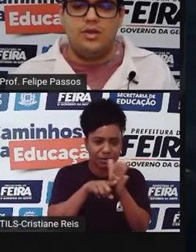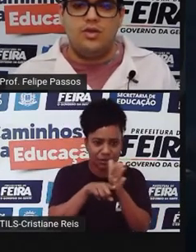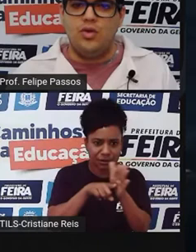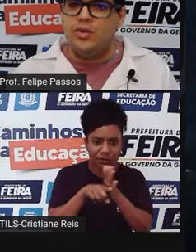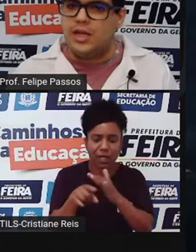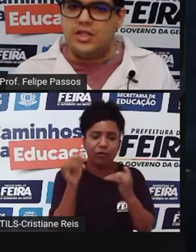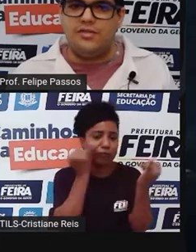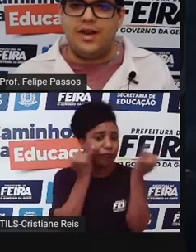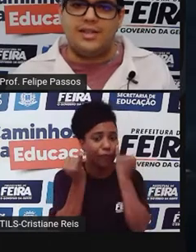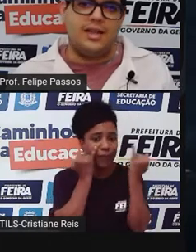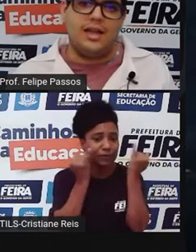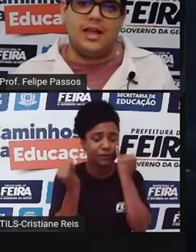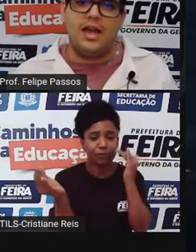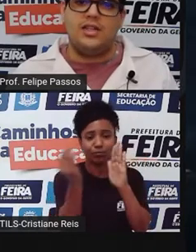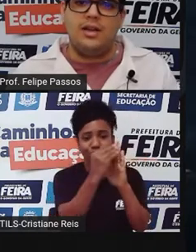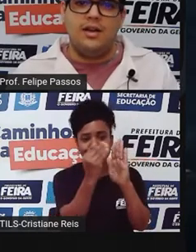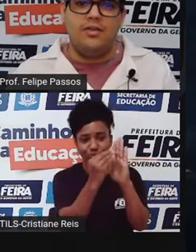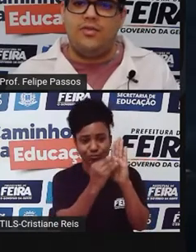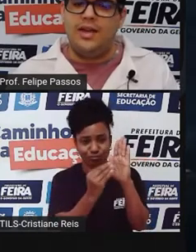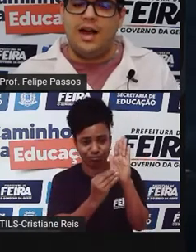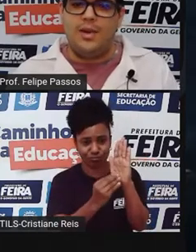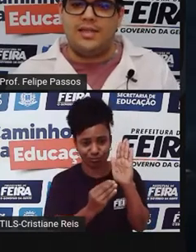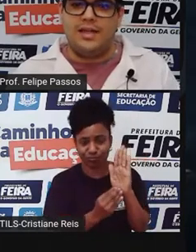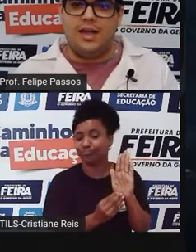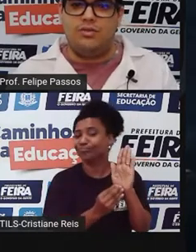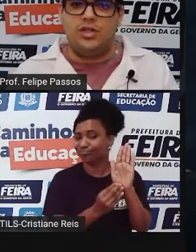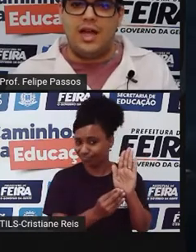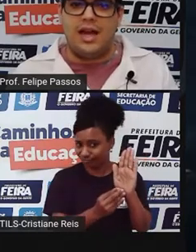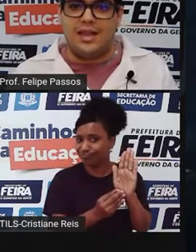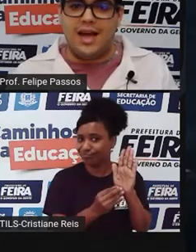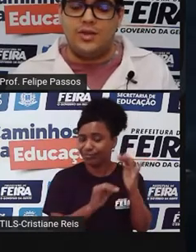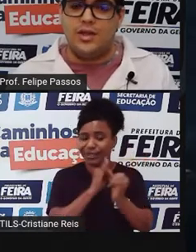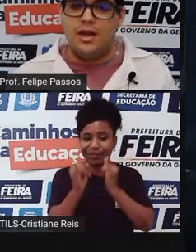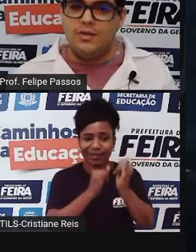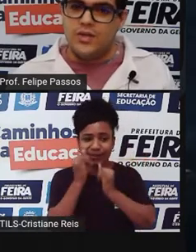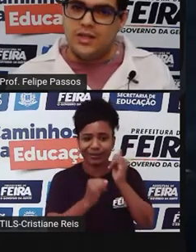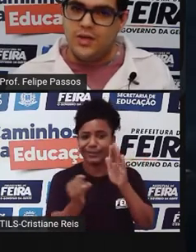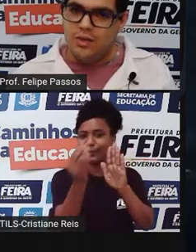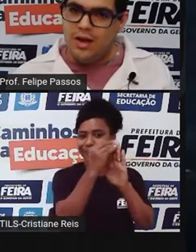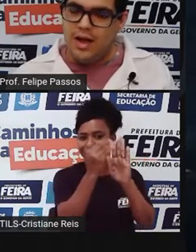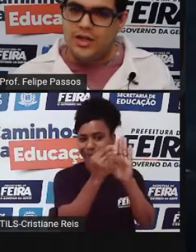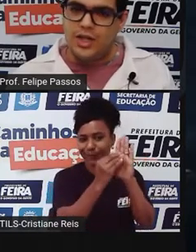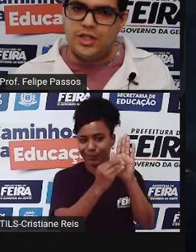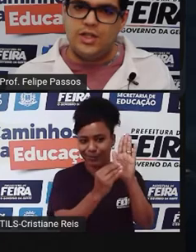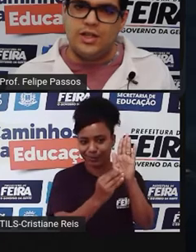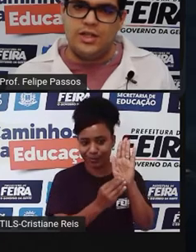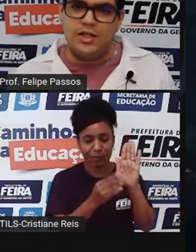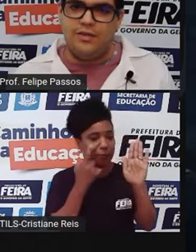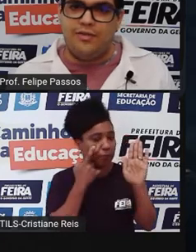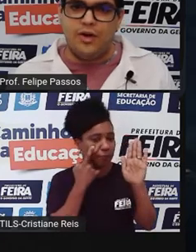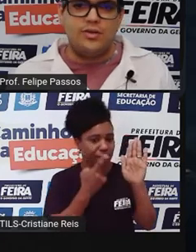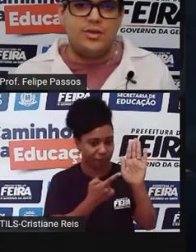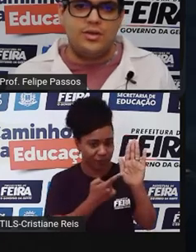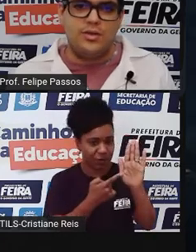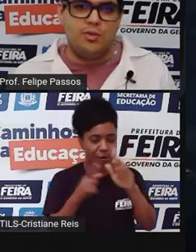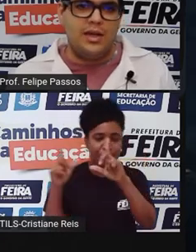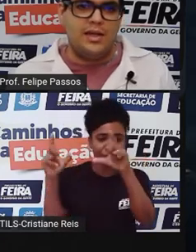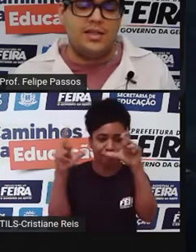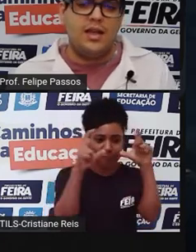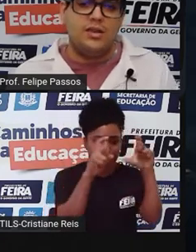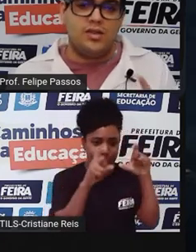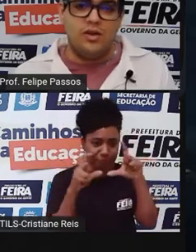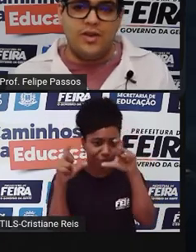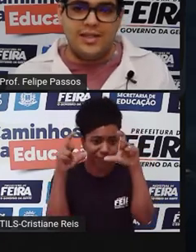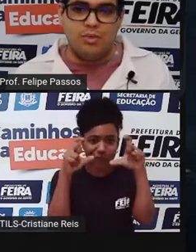dados. Tudo que a gente faz na internet fica armazenado, gera dados. Vocês viram a estatística de fotos